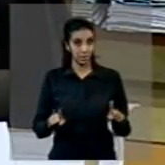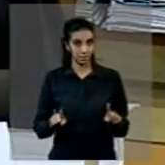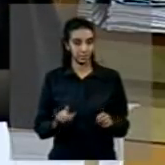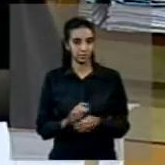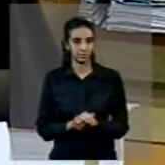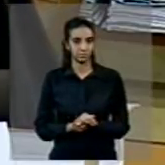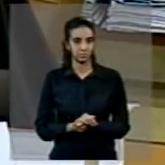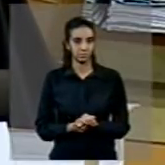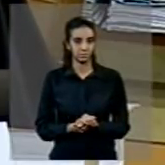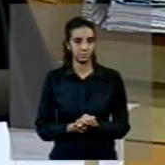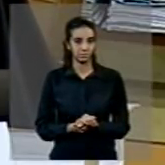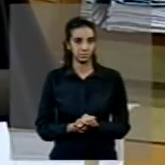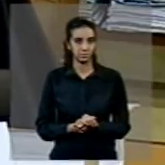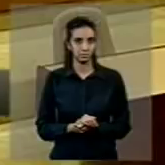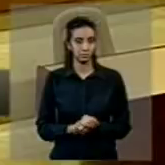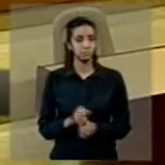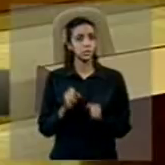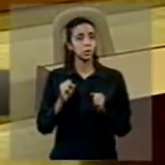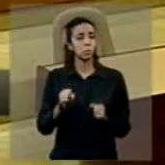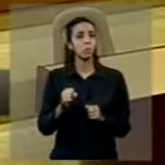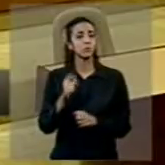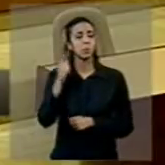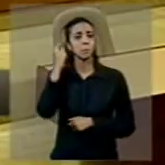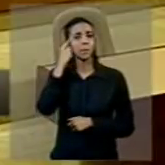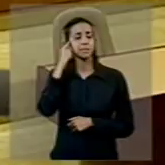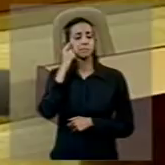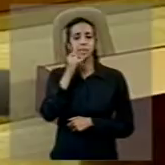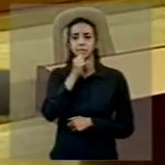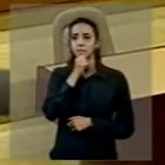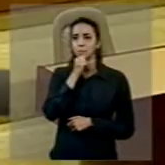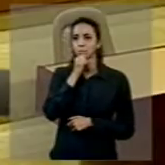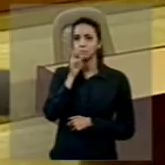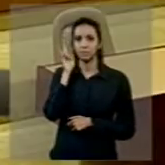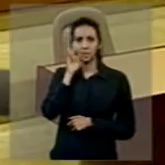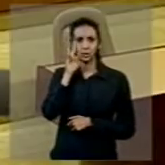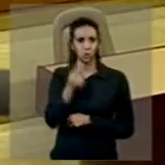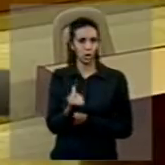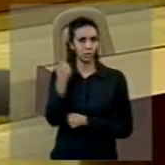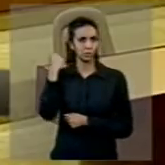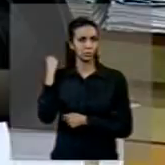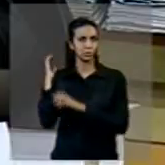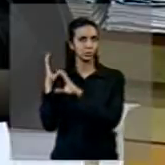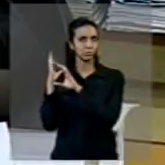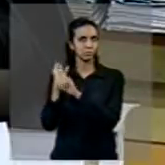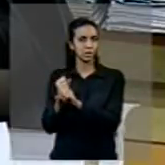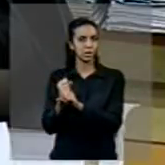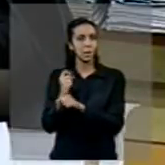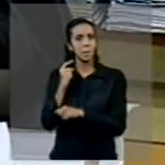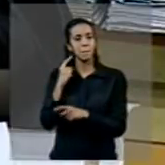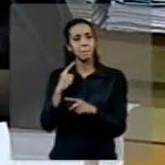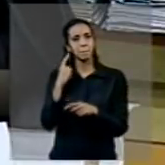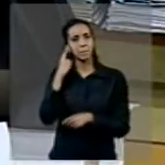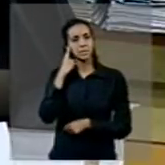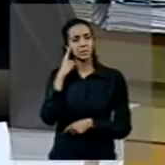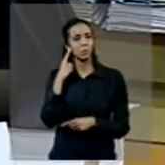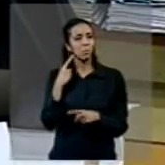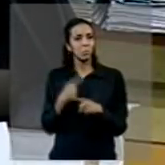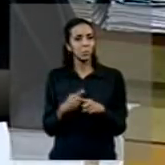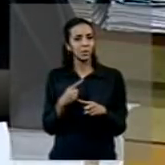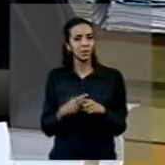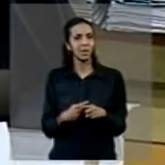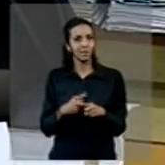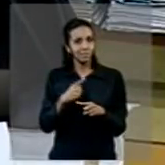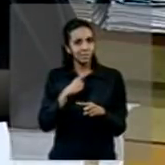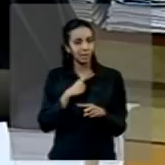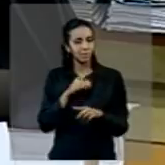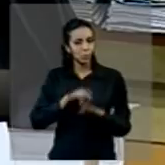não ir muito longe no exercício histórico e ver por que se faz essa, tem-se essa